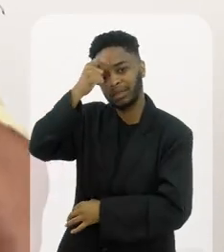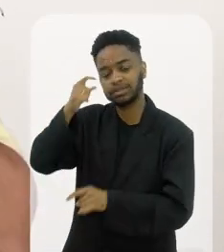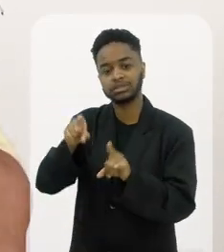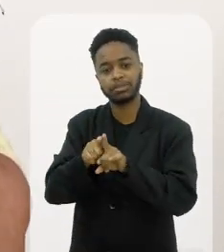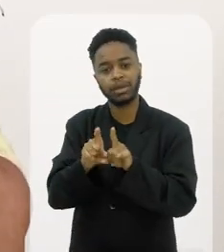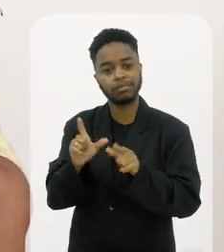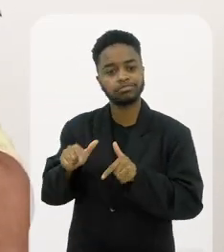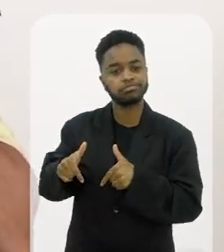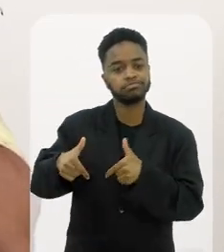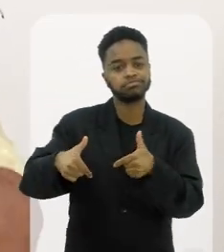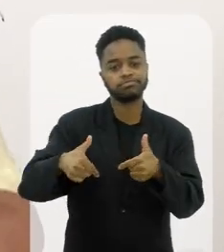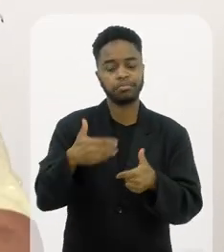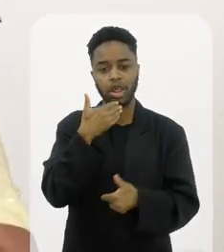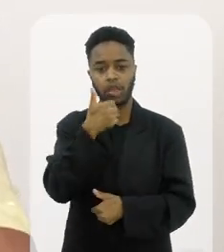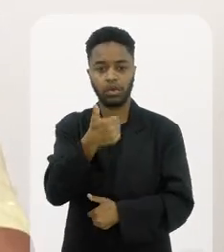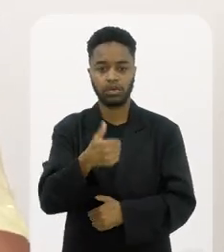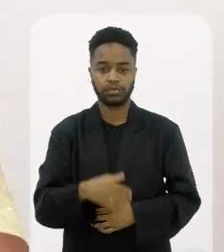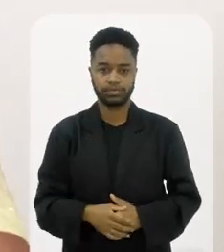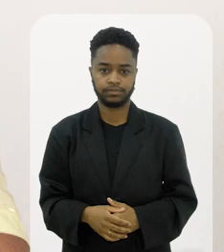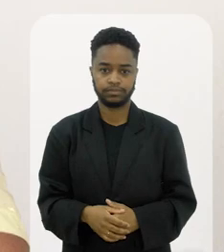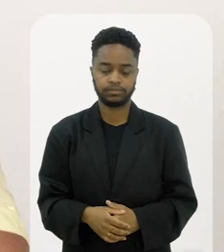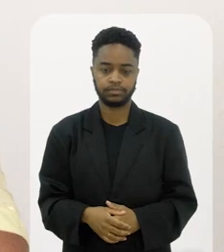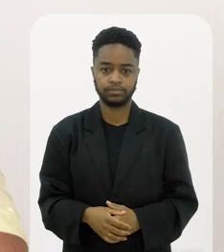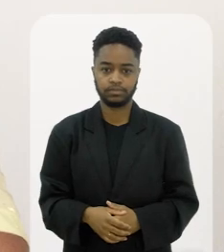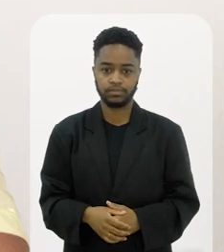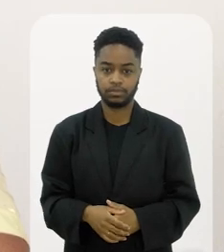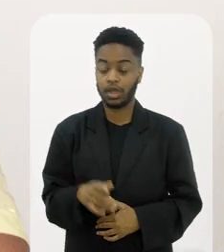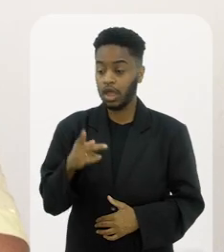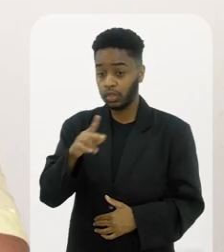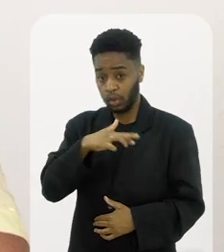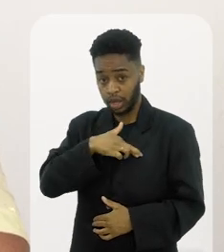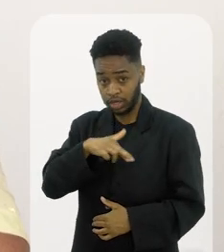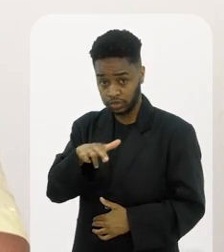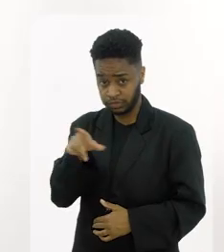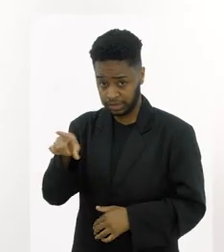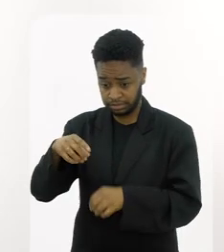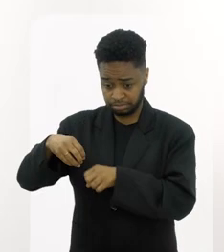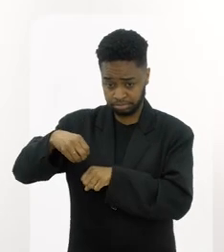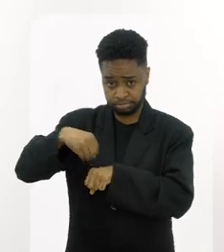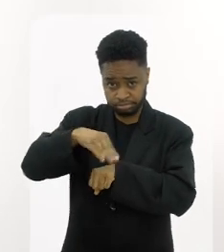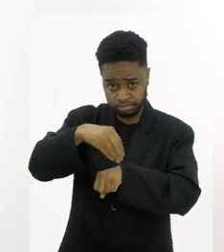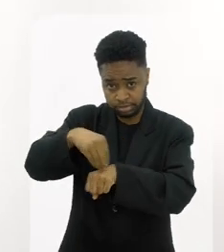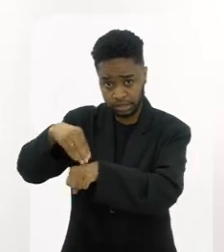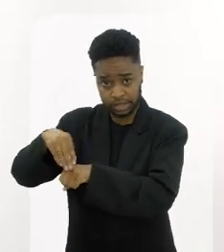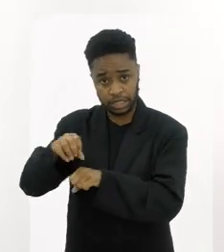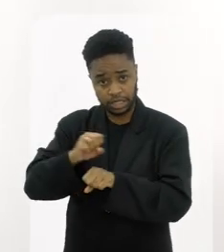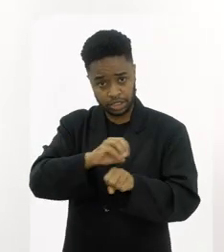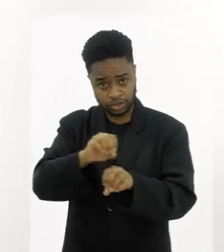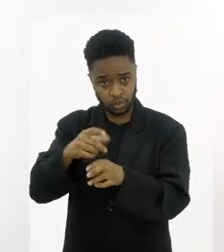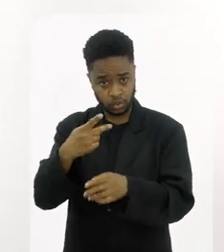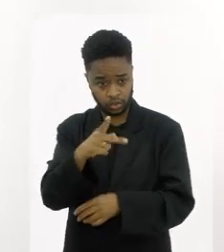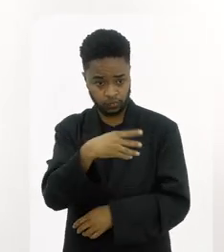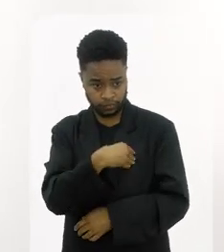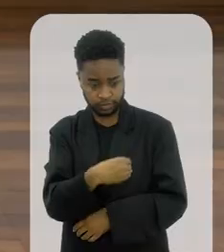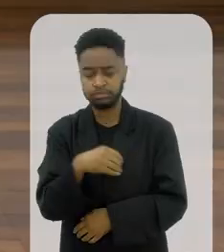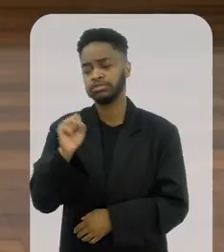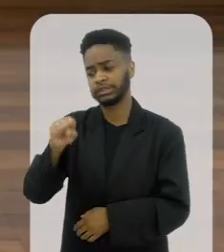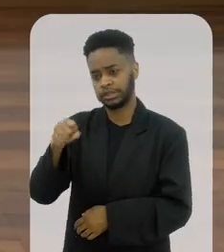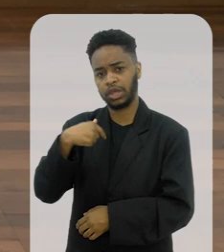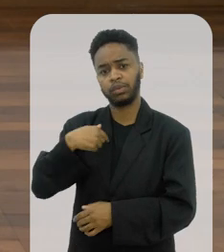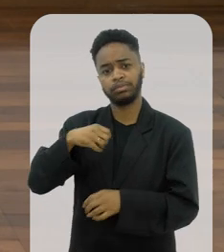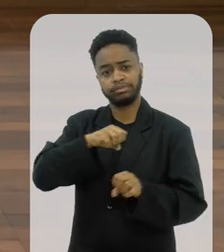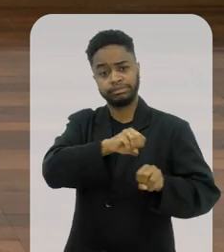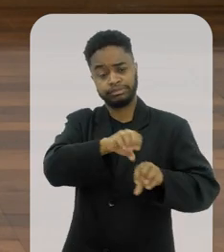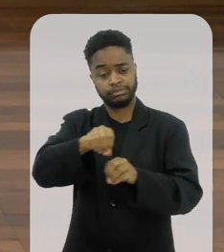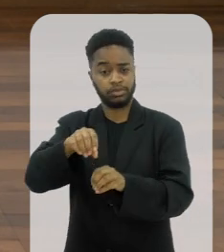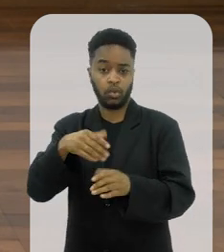a mente no lugar e ter uma postura mais tranquila. Essa doutrina, Kunti, você passou para os teus filhos? Sim, eu passo